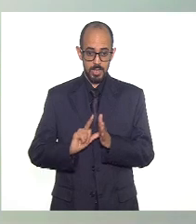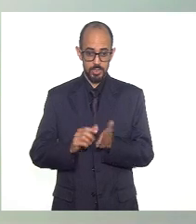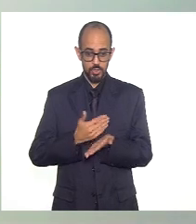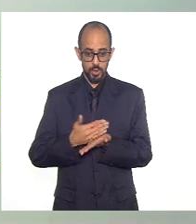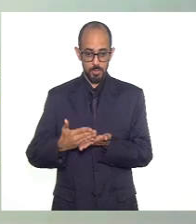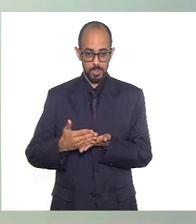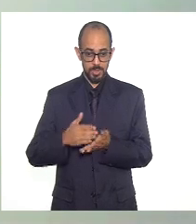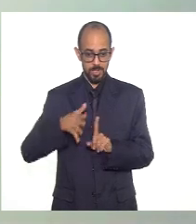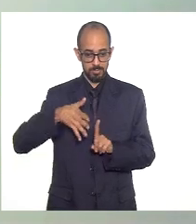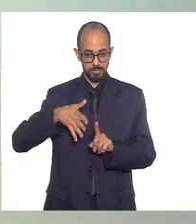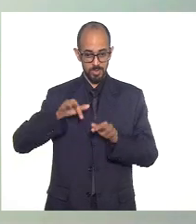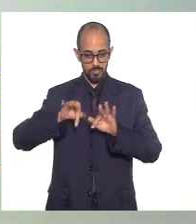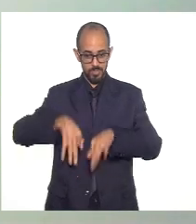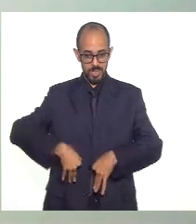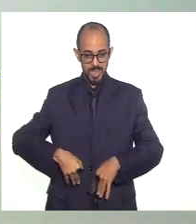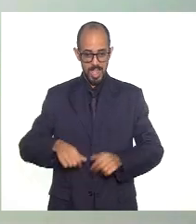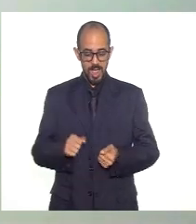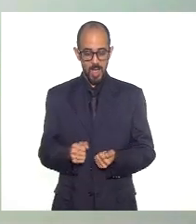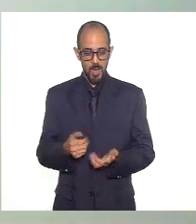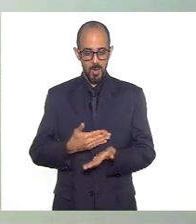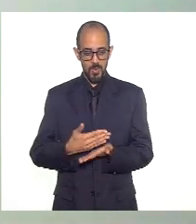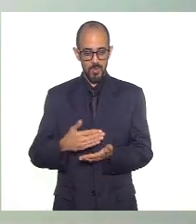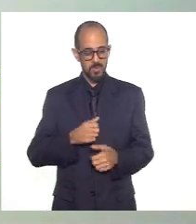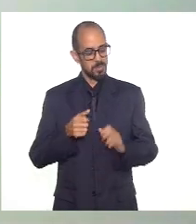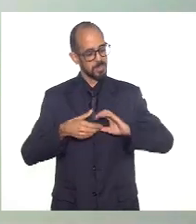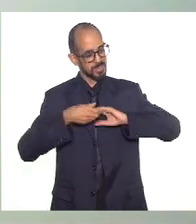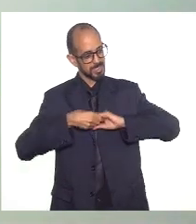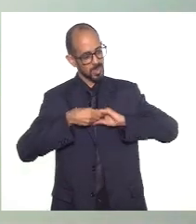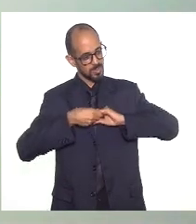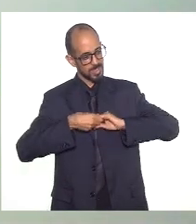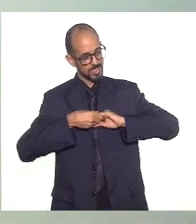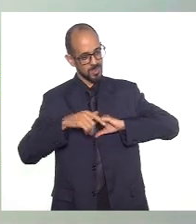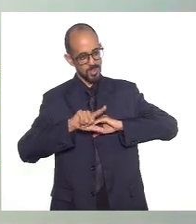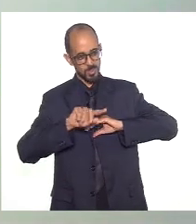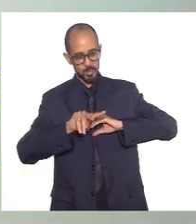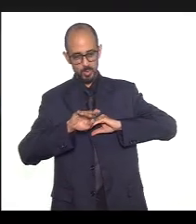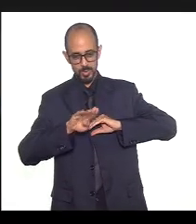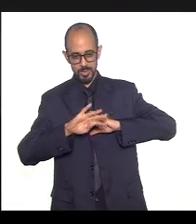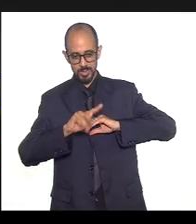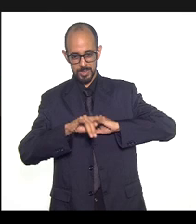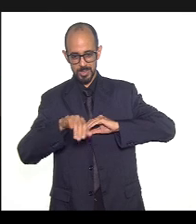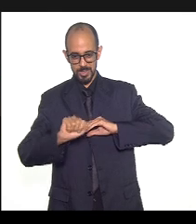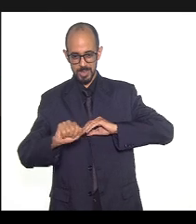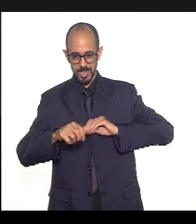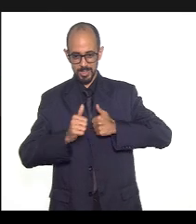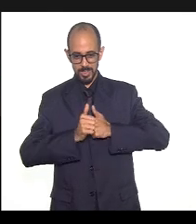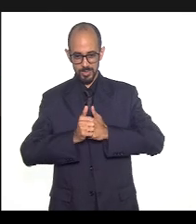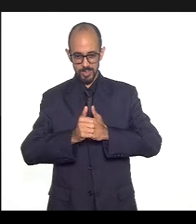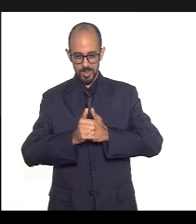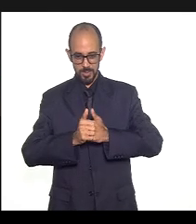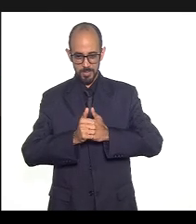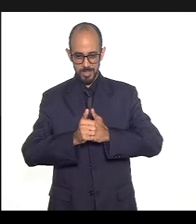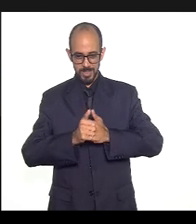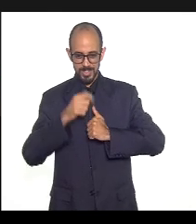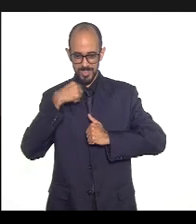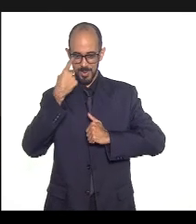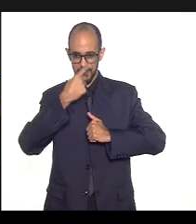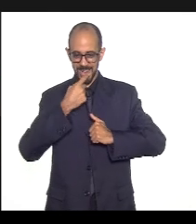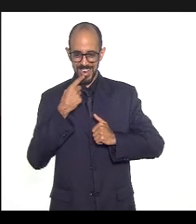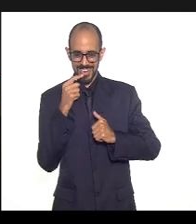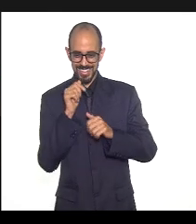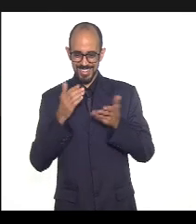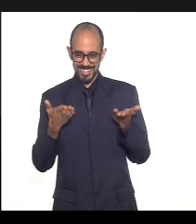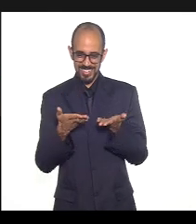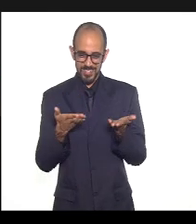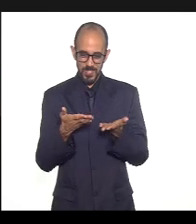fazer uma saudação aqui à nossa querida deputada Lucinha, que está aí nos acompanhando com uma carinha de que hoje